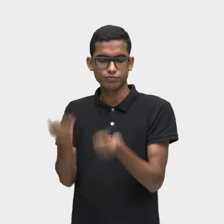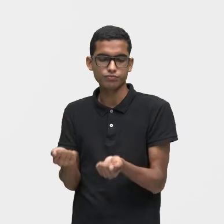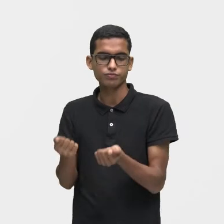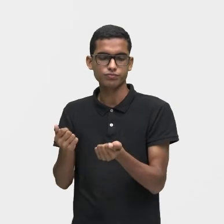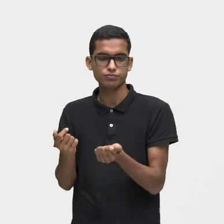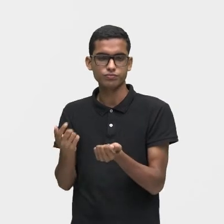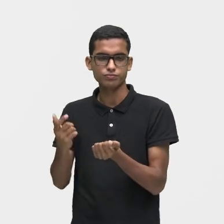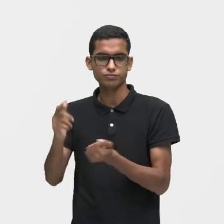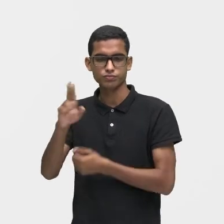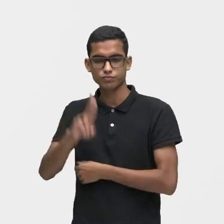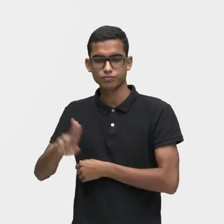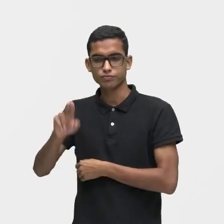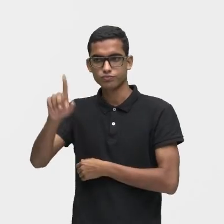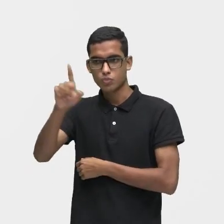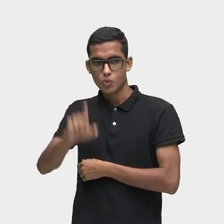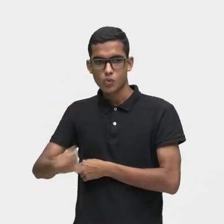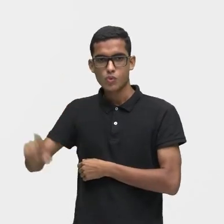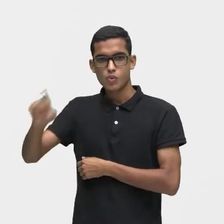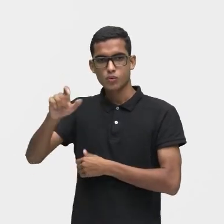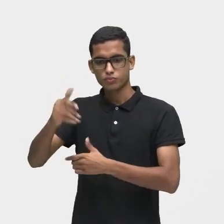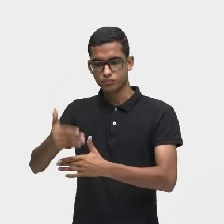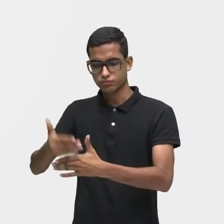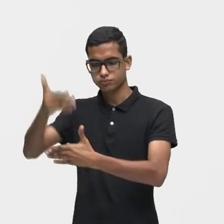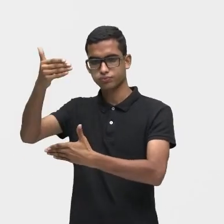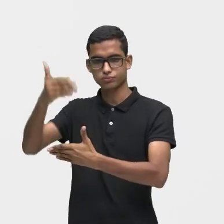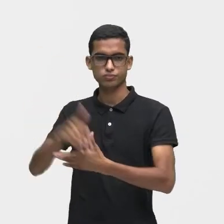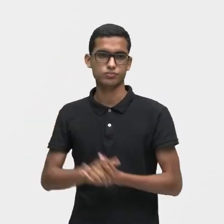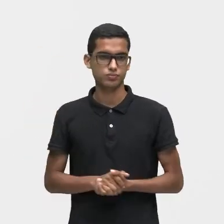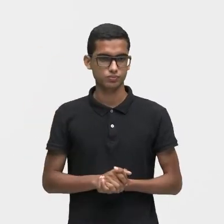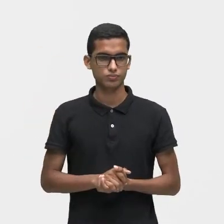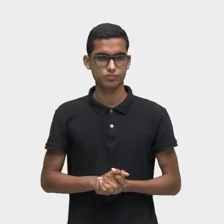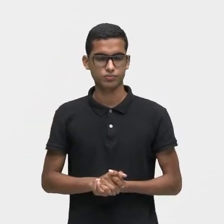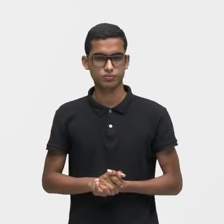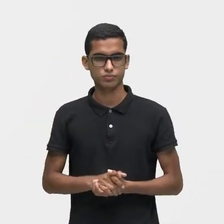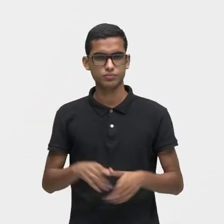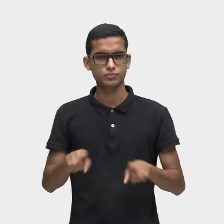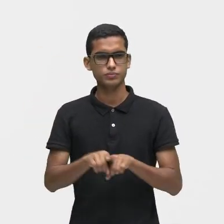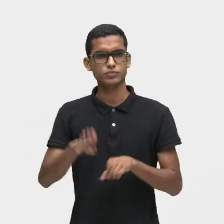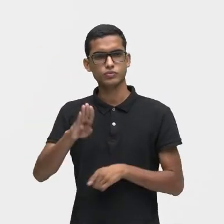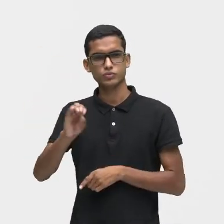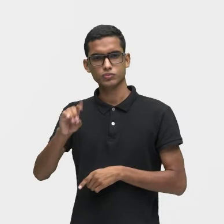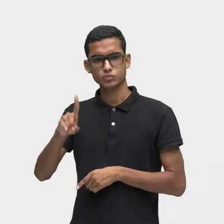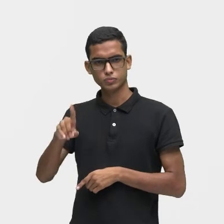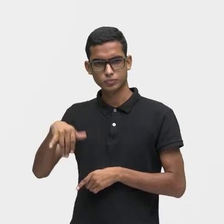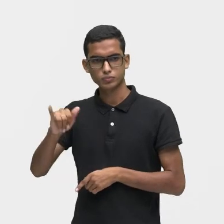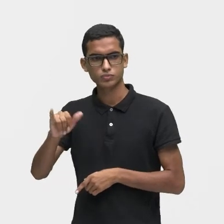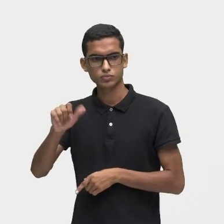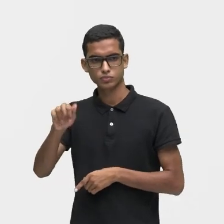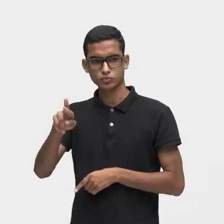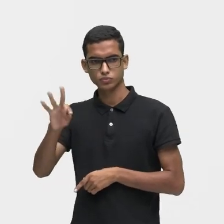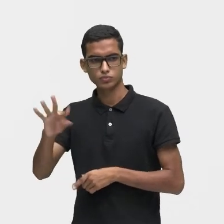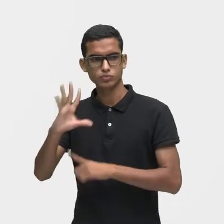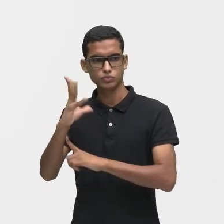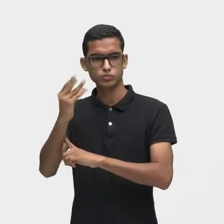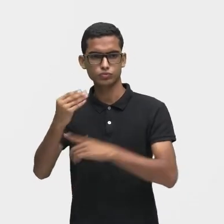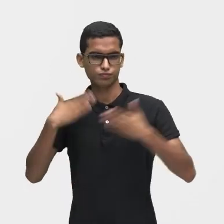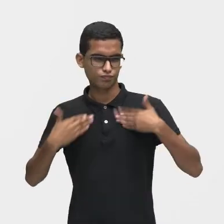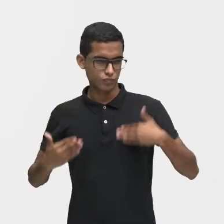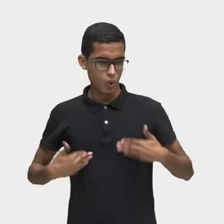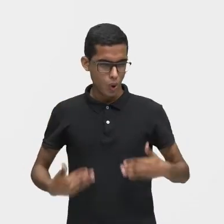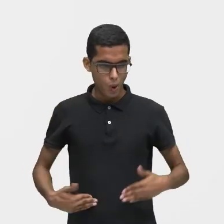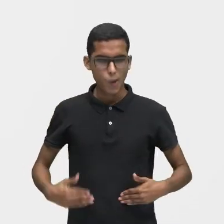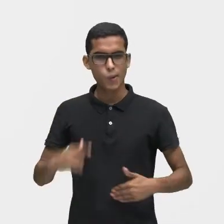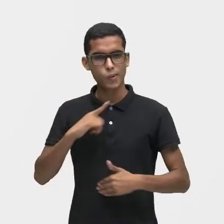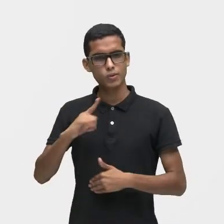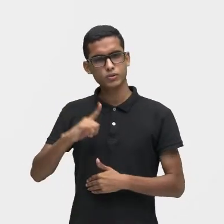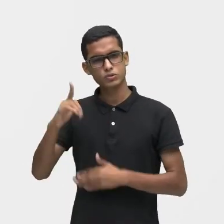body art, que é a arte do corpo, que é uma tendência artística contemporânea que surgiu na década de 60 nos Estados